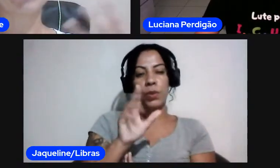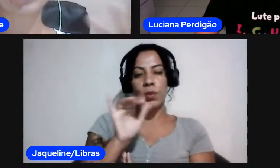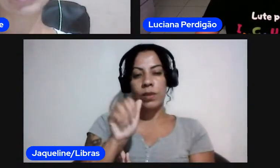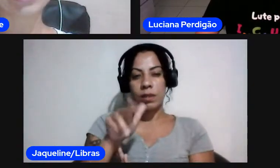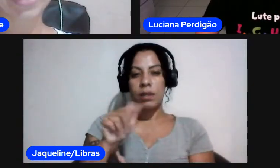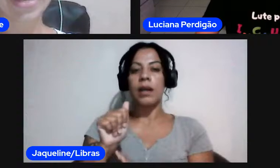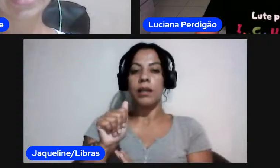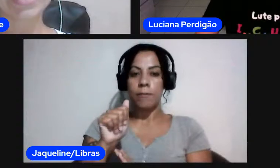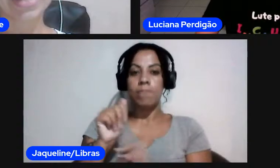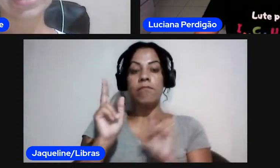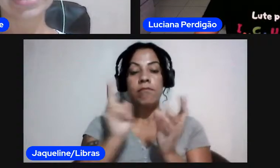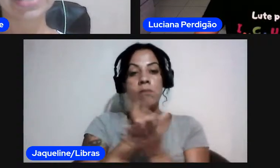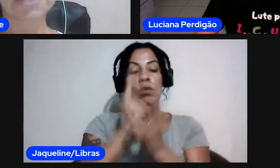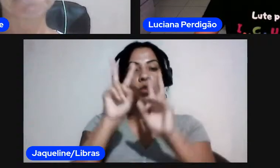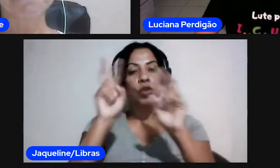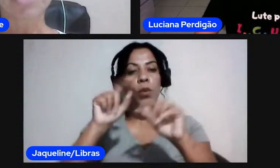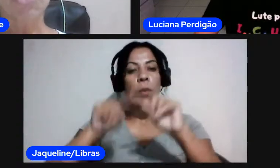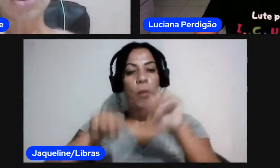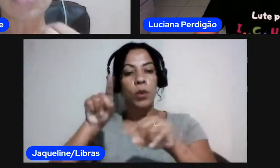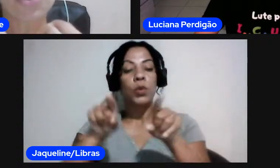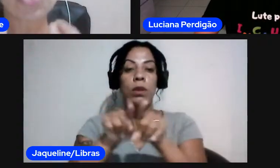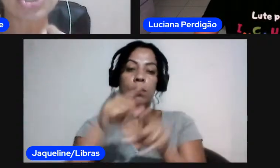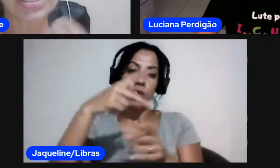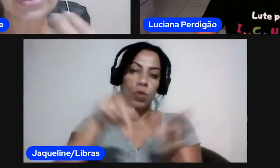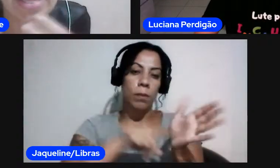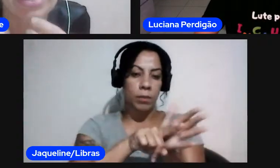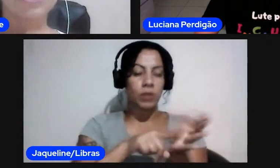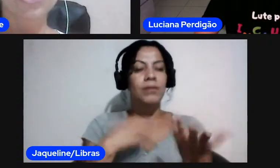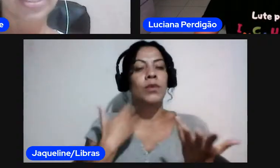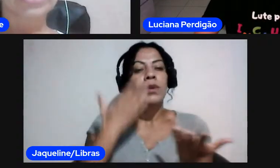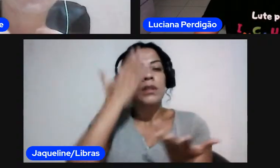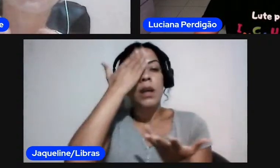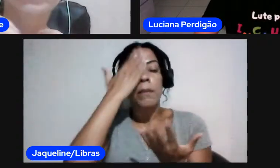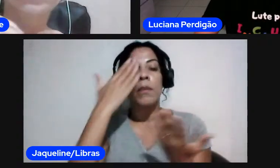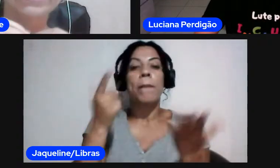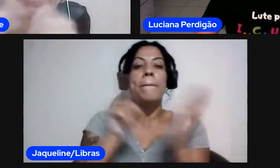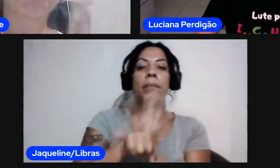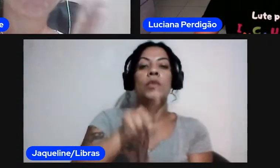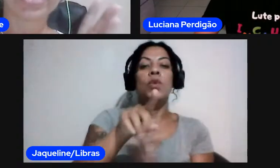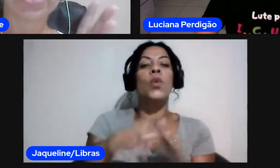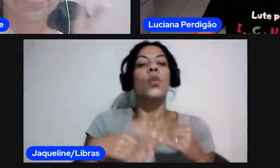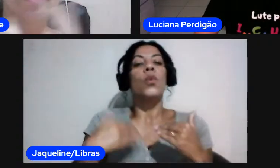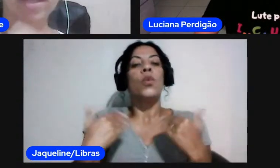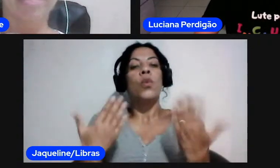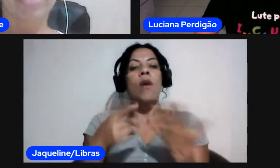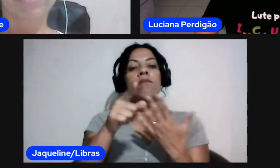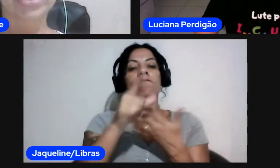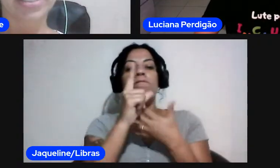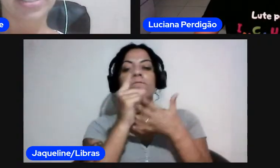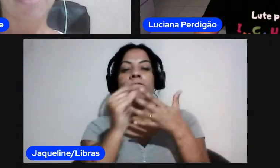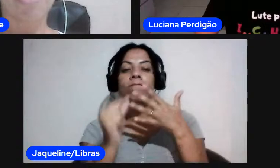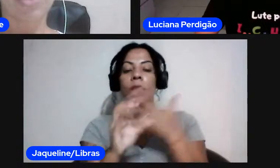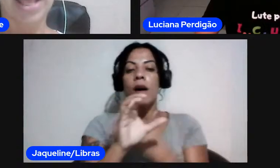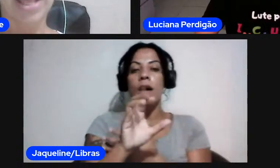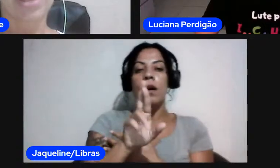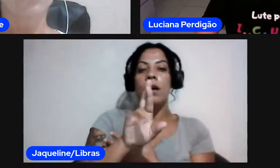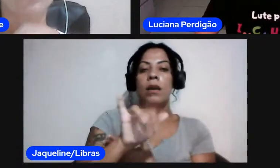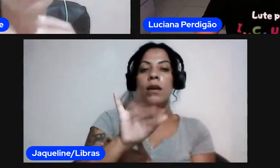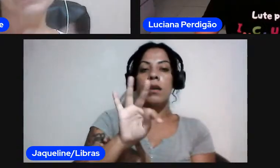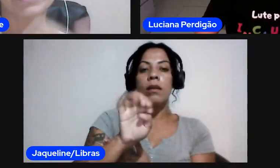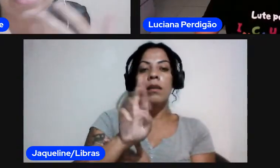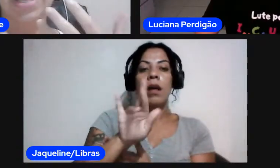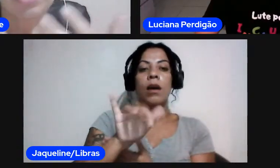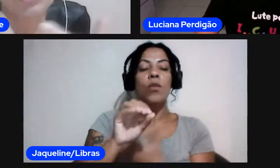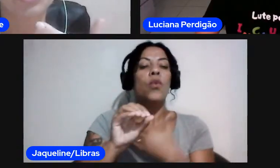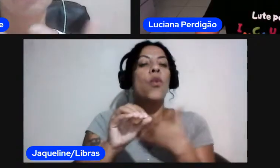produto e à pesquisa realizada em si, quais foram os critérios, né, que você definiu para você elaborar